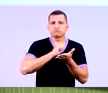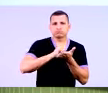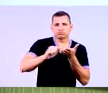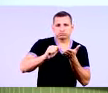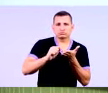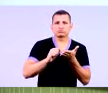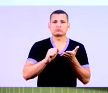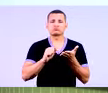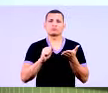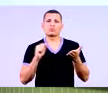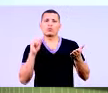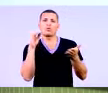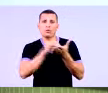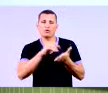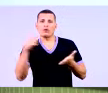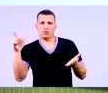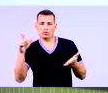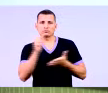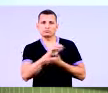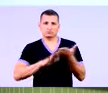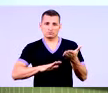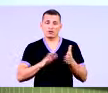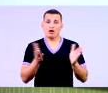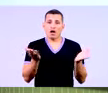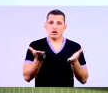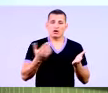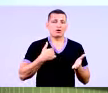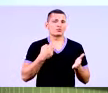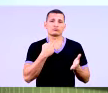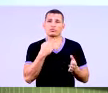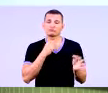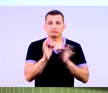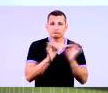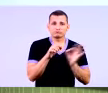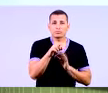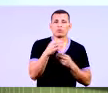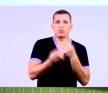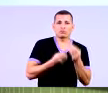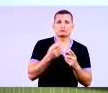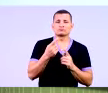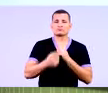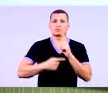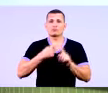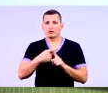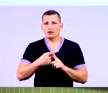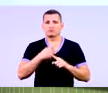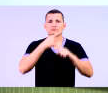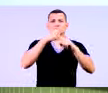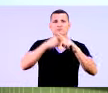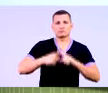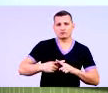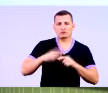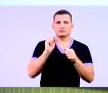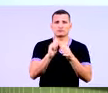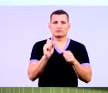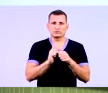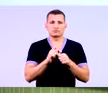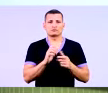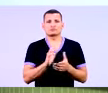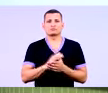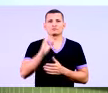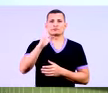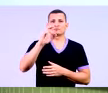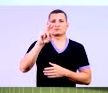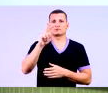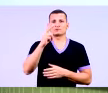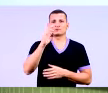colocar outro agora não posso manipulá lo a ponto de tomar a ponto de multiplicar de fazer uma checagem que a gente